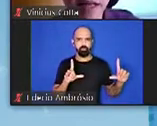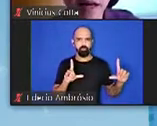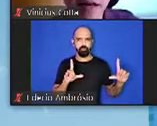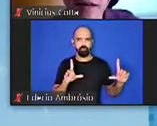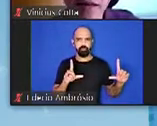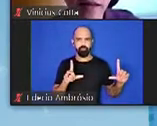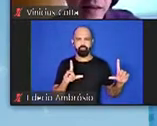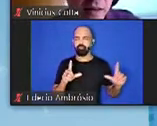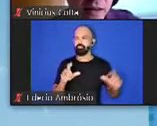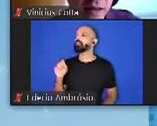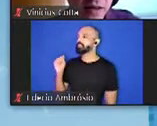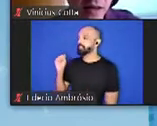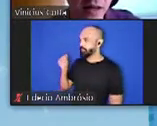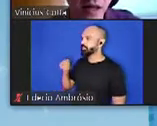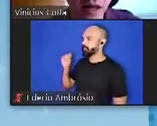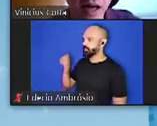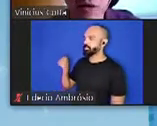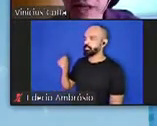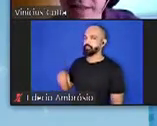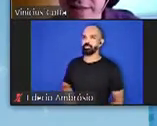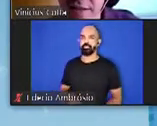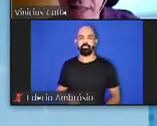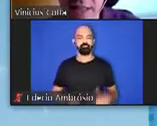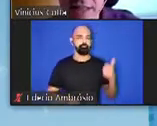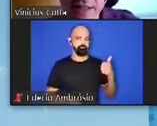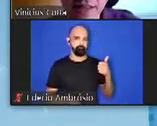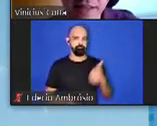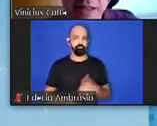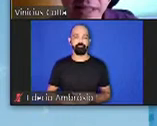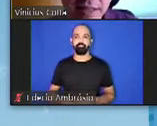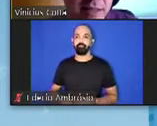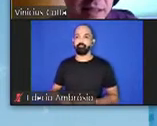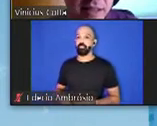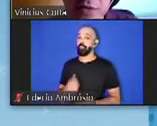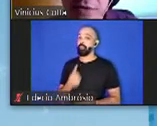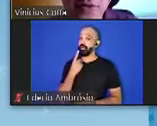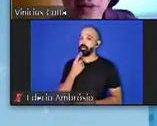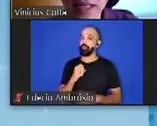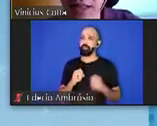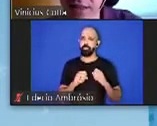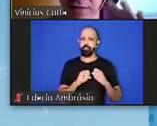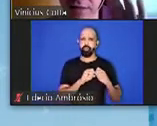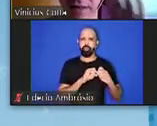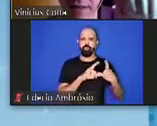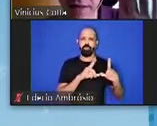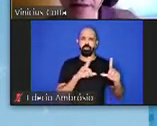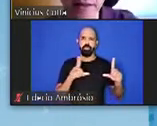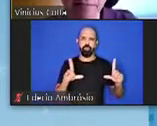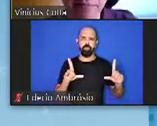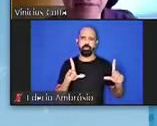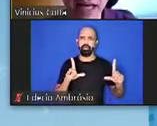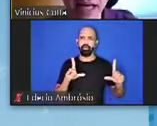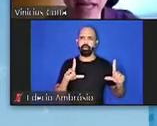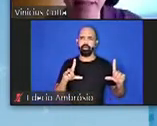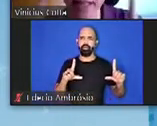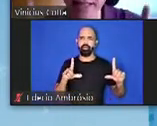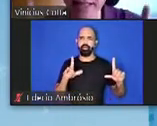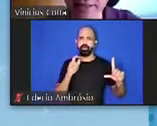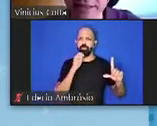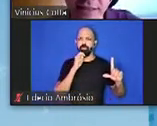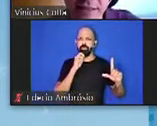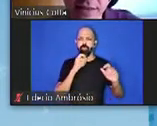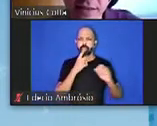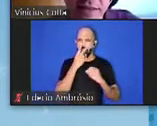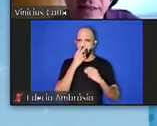Sim, Luísa. Então, tá bom. A única questão é que ela está aparecendo sem Tem amplificar a replay.